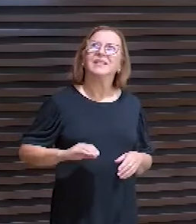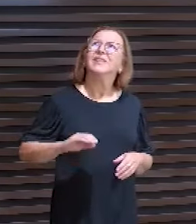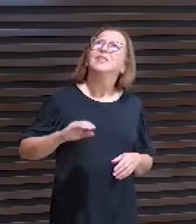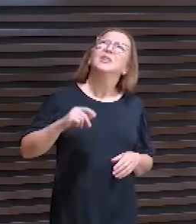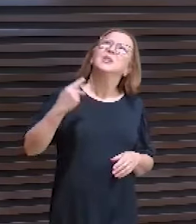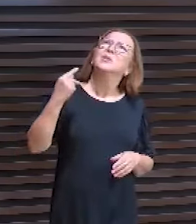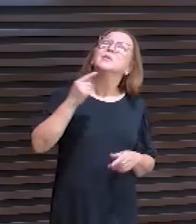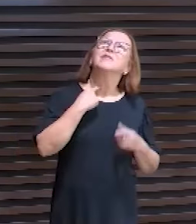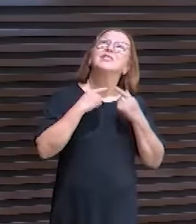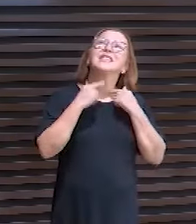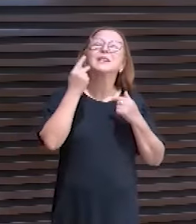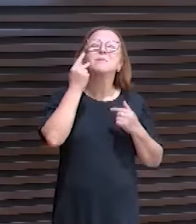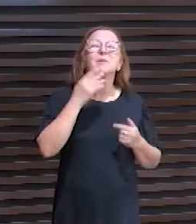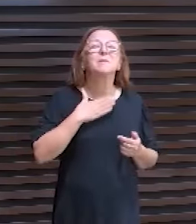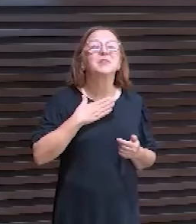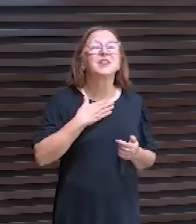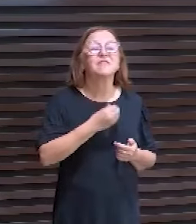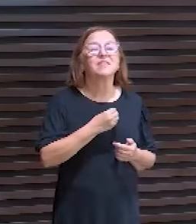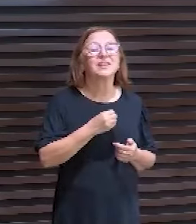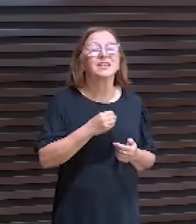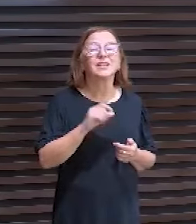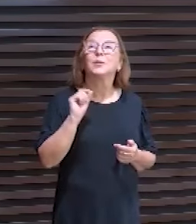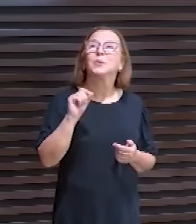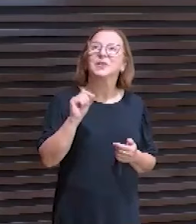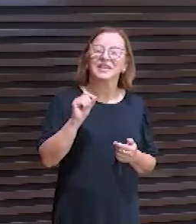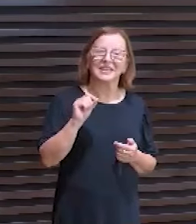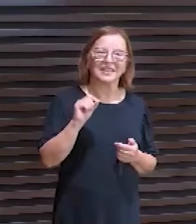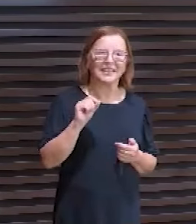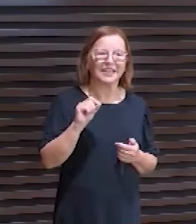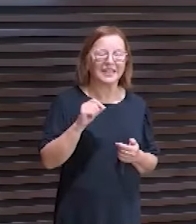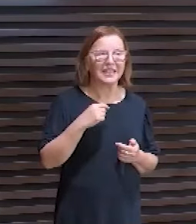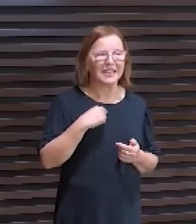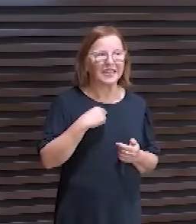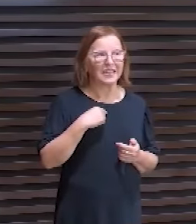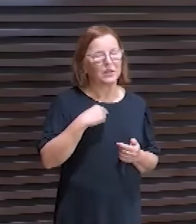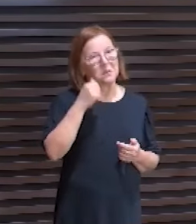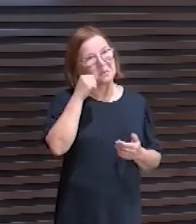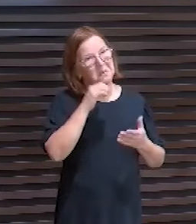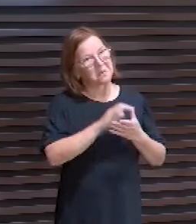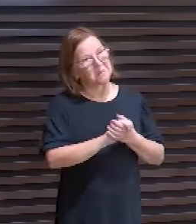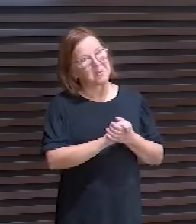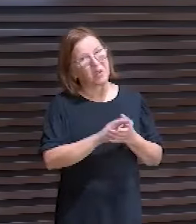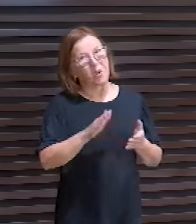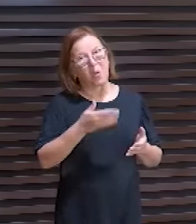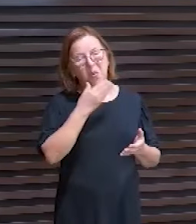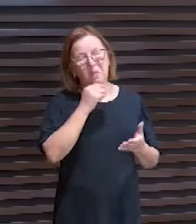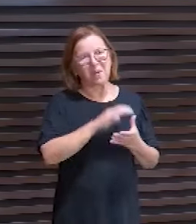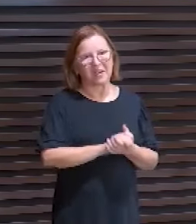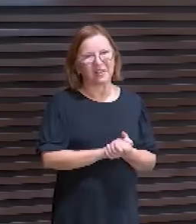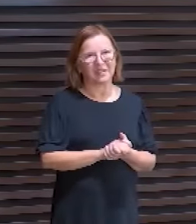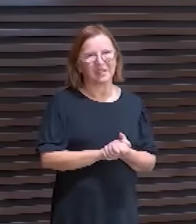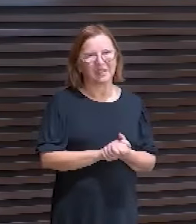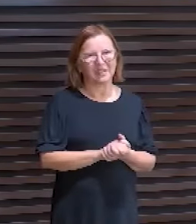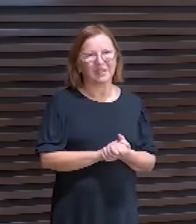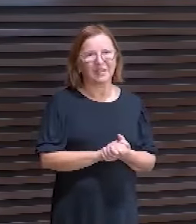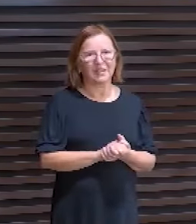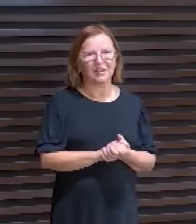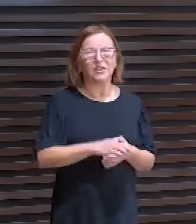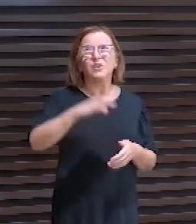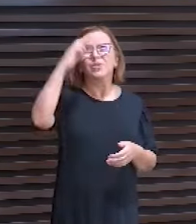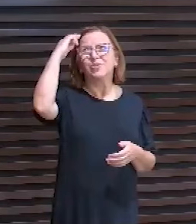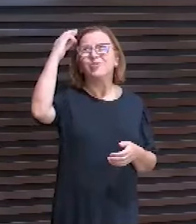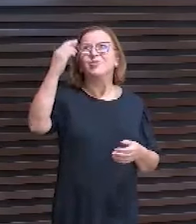marido como esposa o que o Senhor tem para mim o que o senhor quer me ensinar nesse dia de